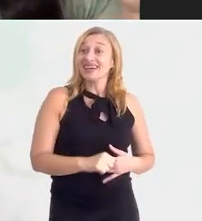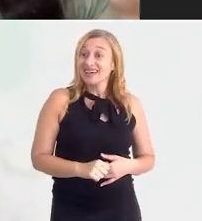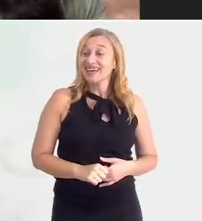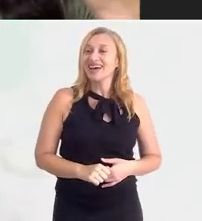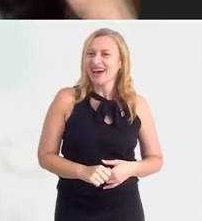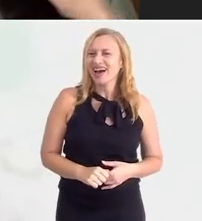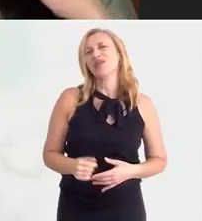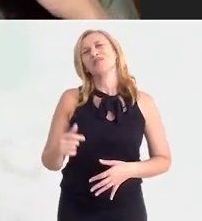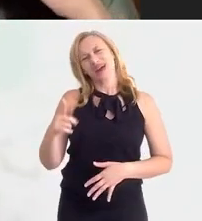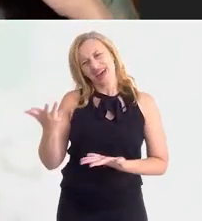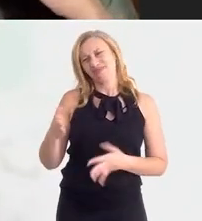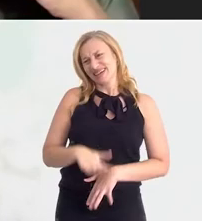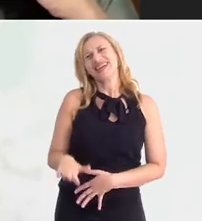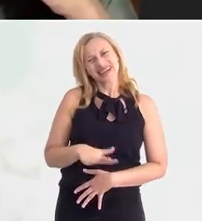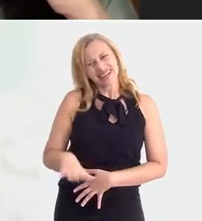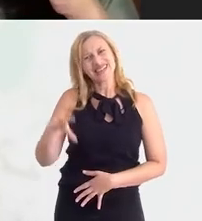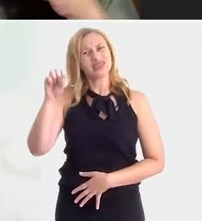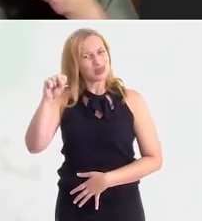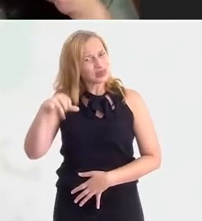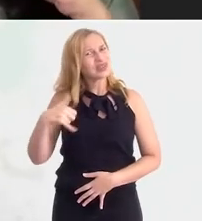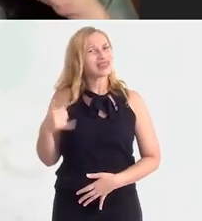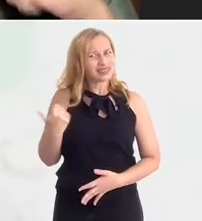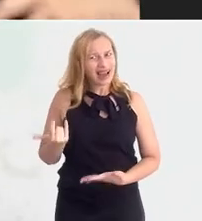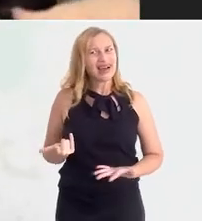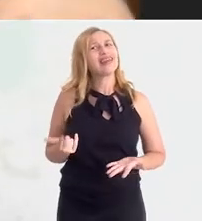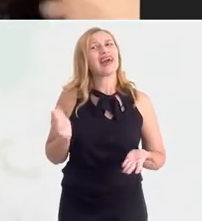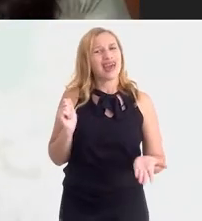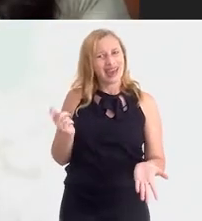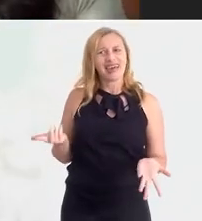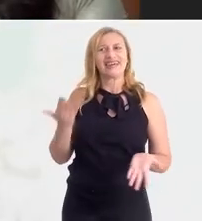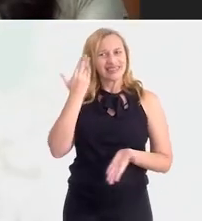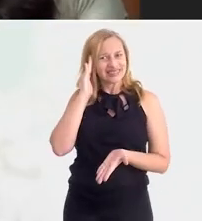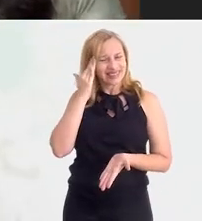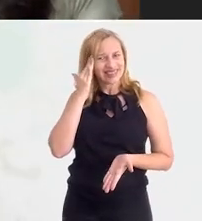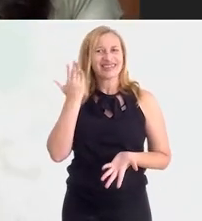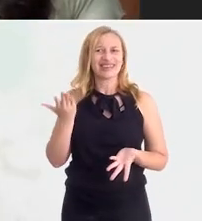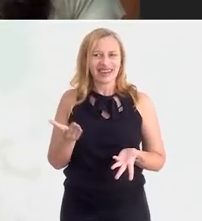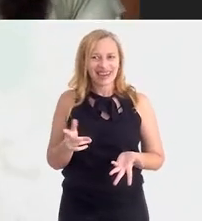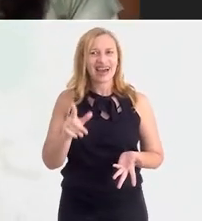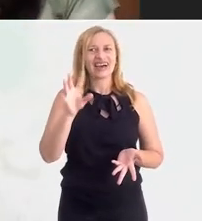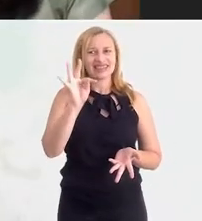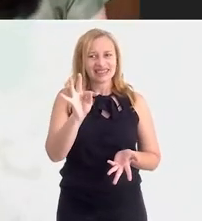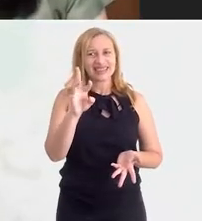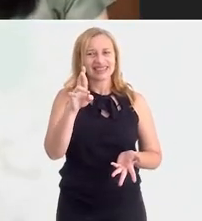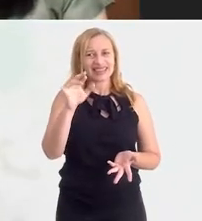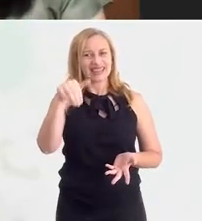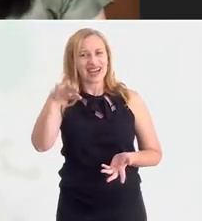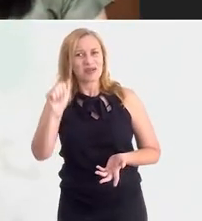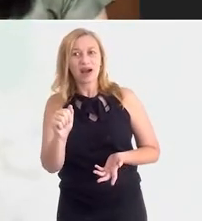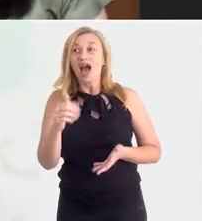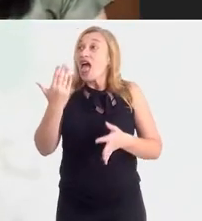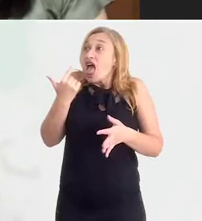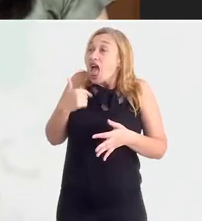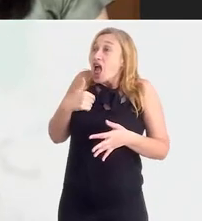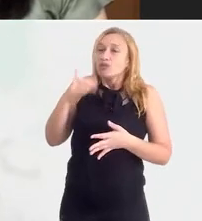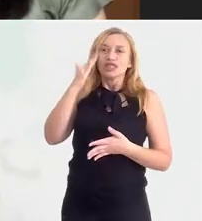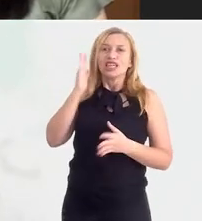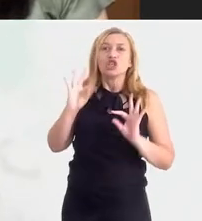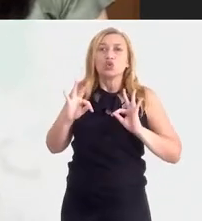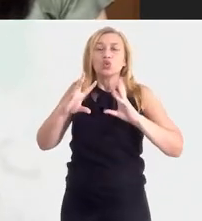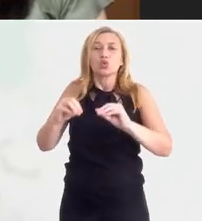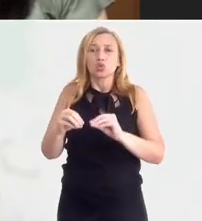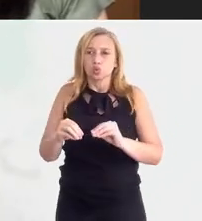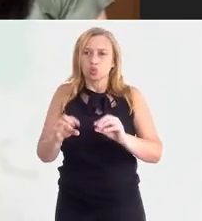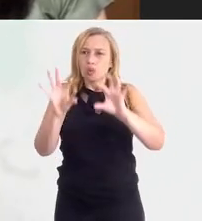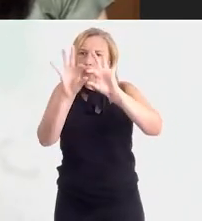uma criança de 8 anos é complicado entender aquela trama. eu entendia tudo que eu estava lendo. Não havia, eu não